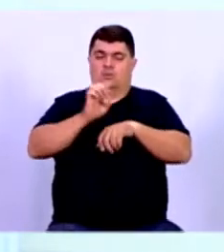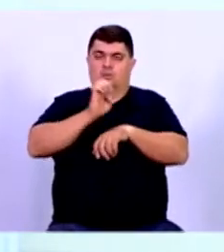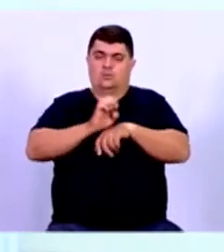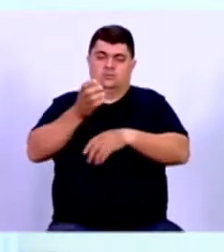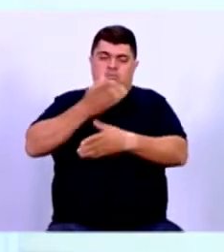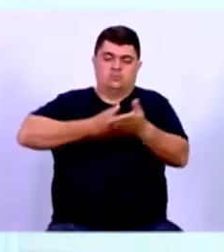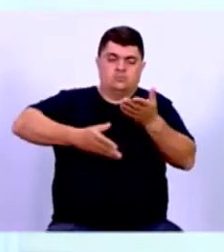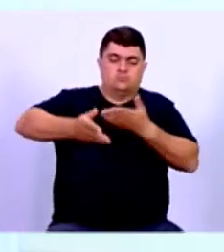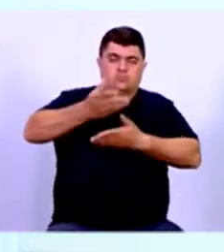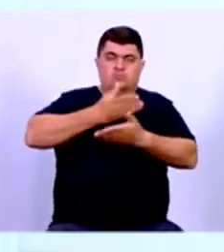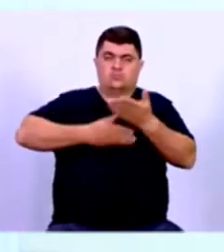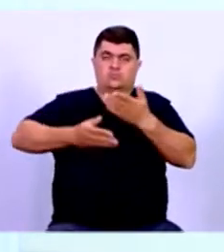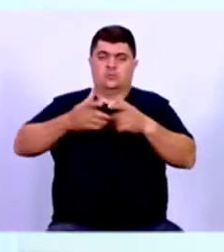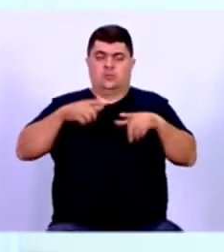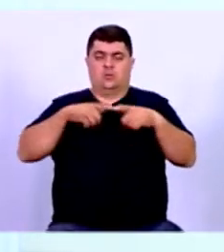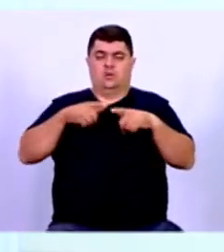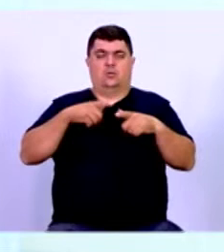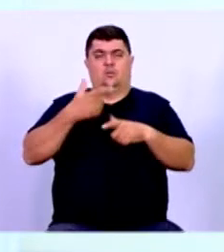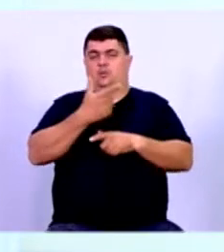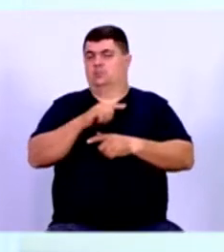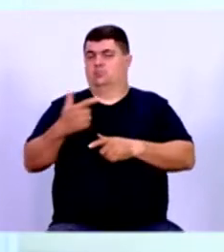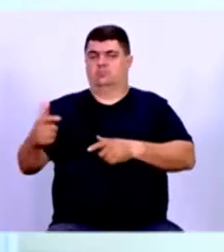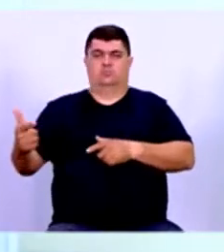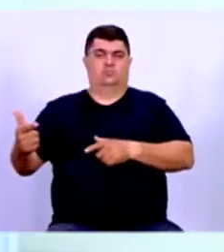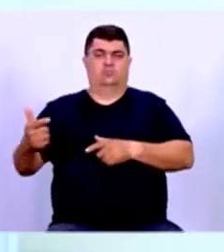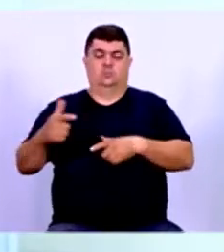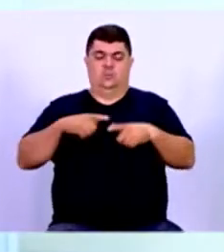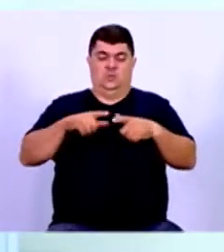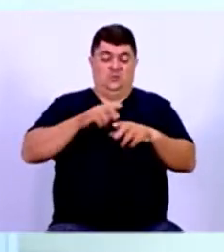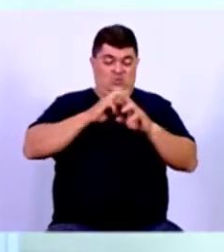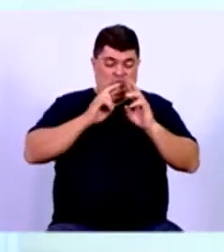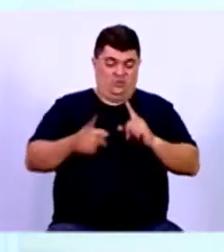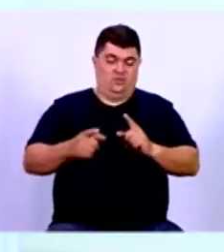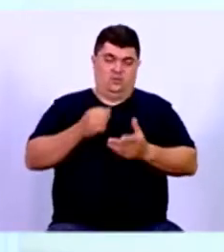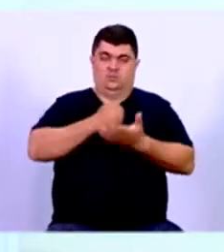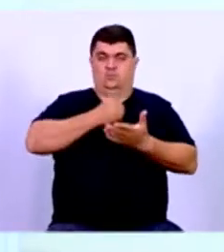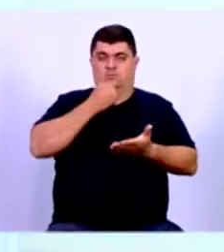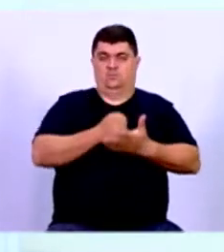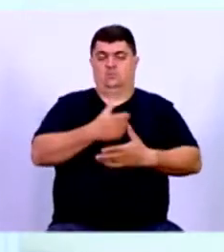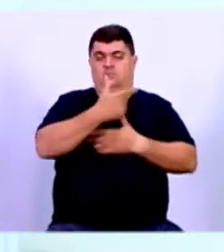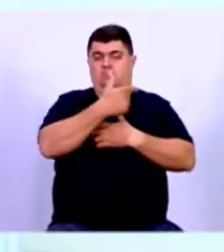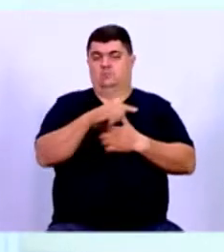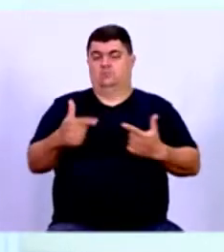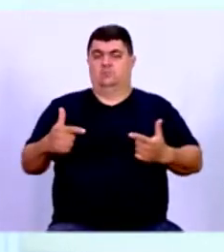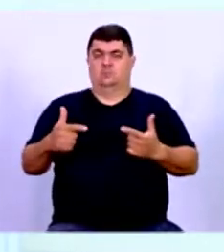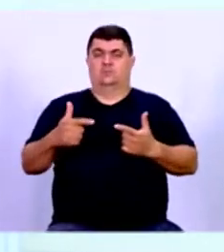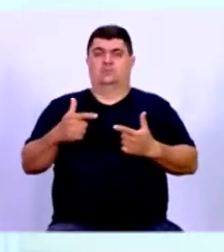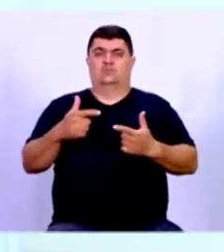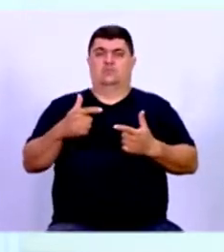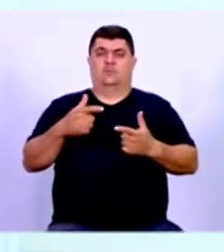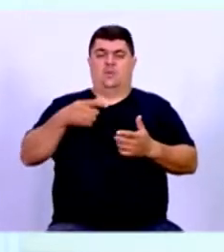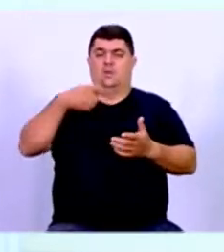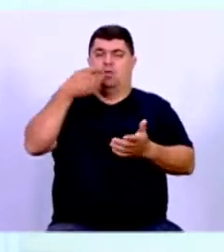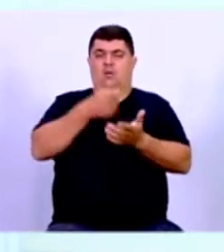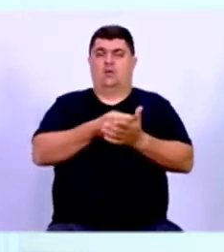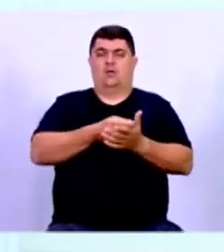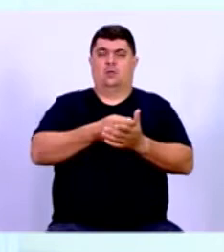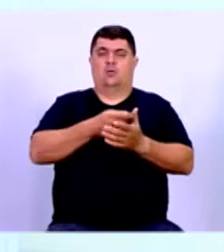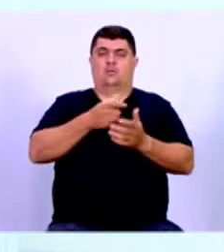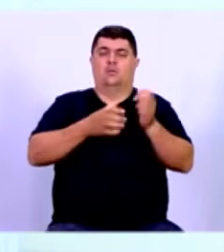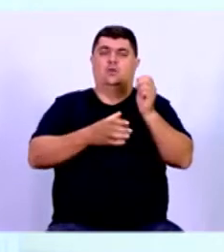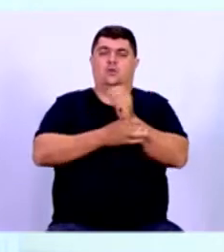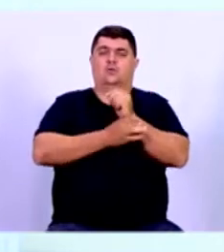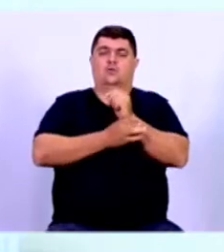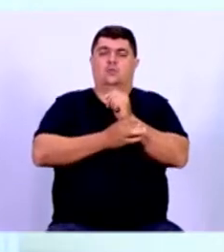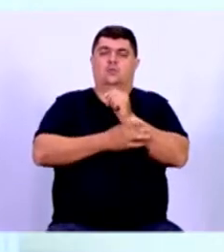de emprego, isso deve ficar claro, estágio não é relação de emprego, ela deve pagar esse seguro. Esse seguro é